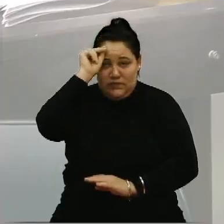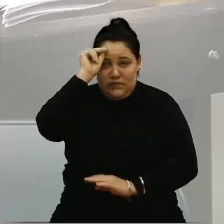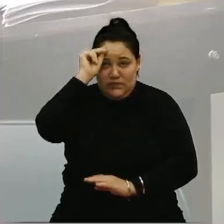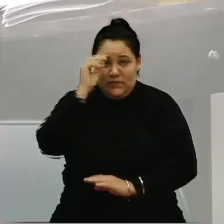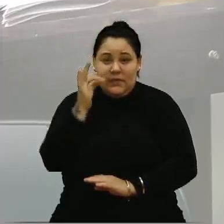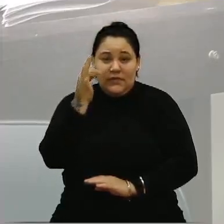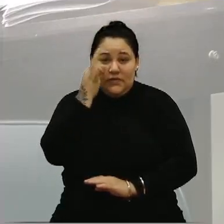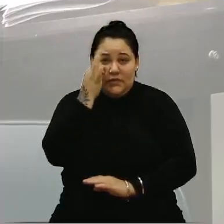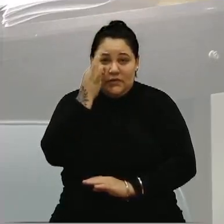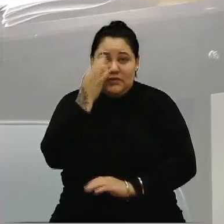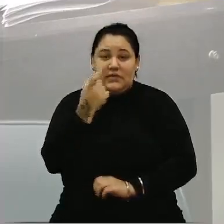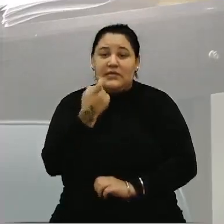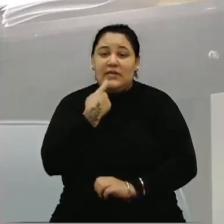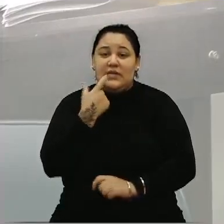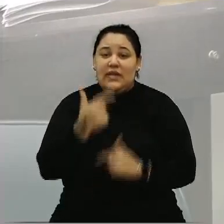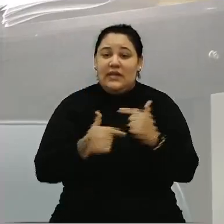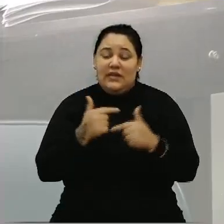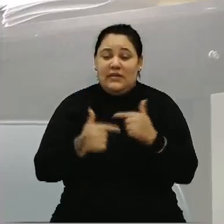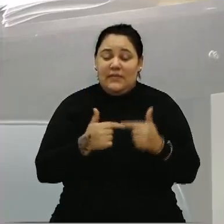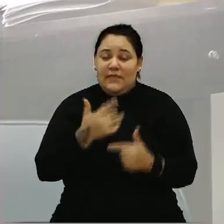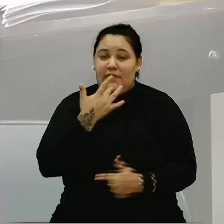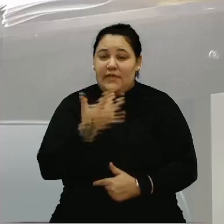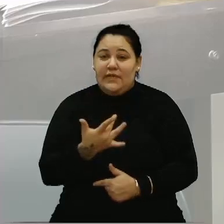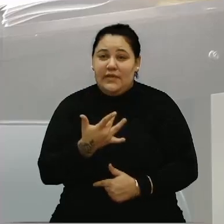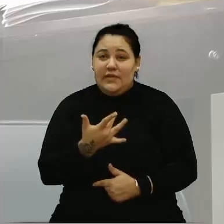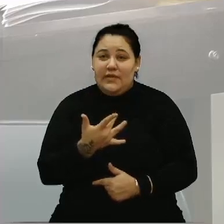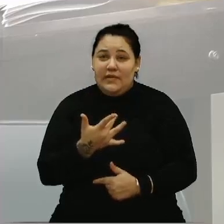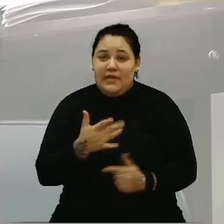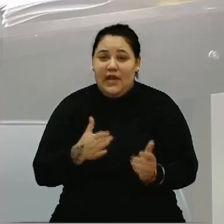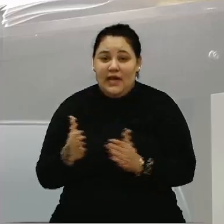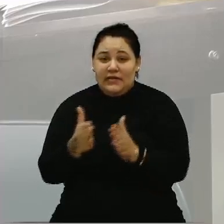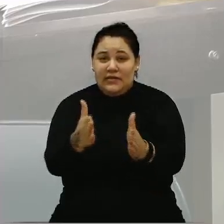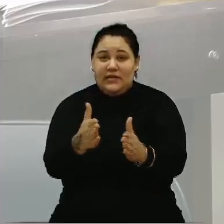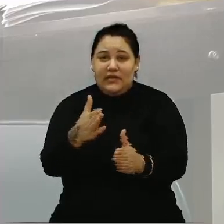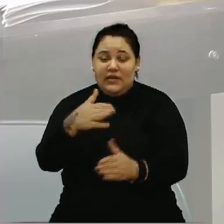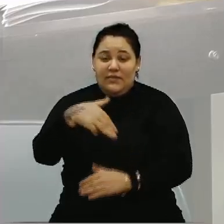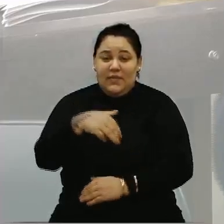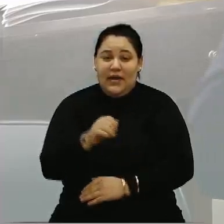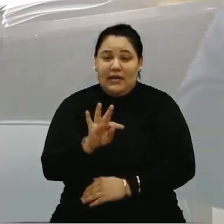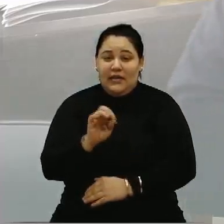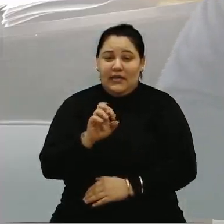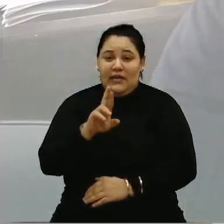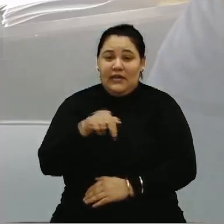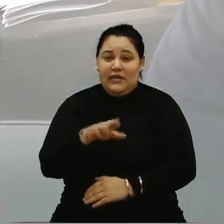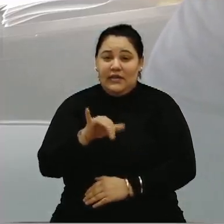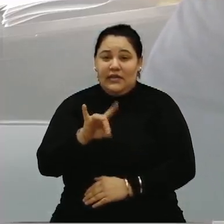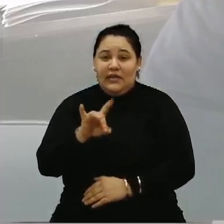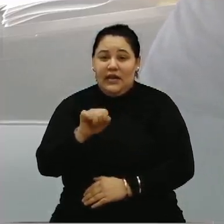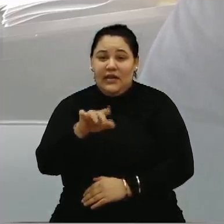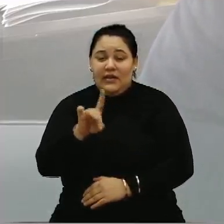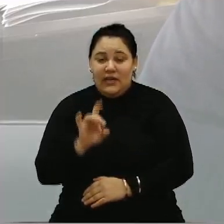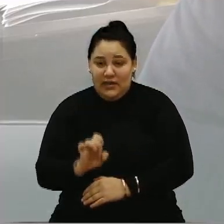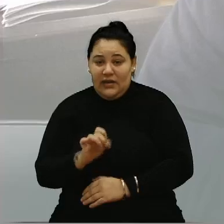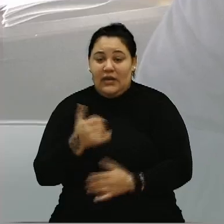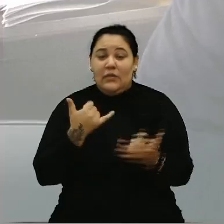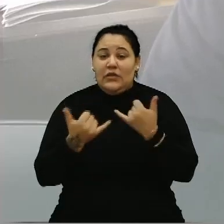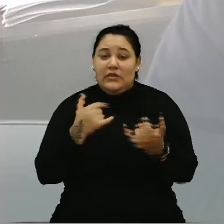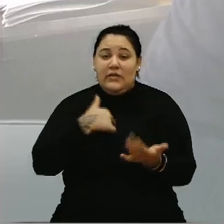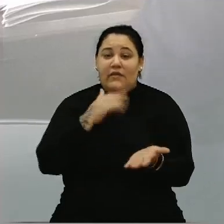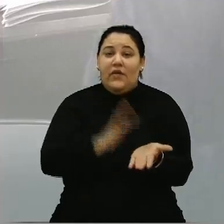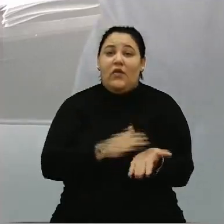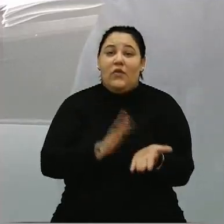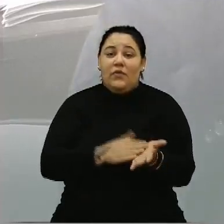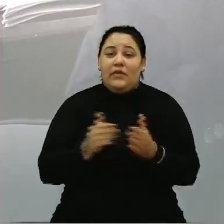ele trabalhou na estrada da maternidade, ele teve que escolher uma, não é tudo o que dá. Por exemplo, eu estava cobrando agora a estrada